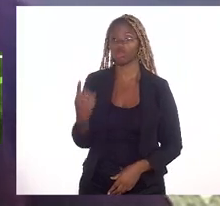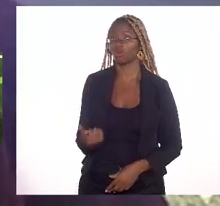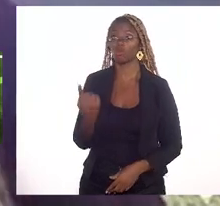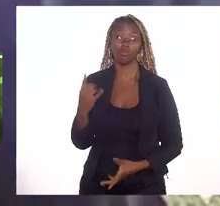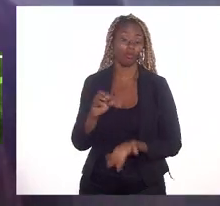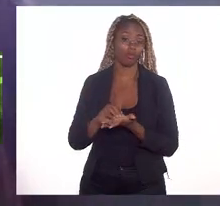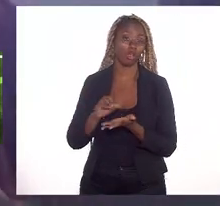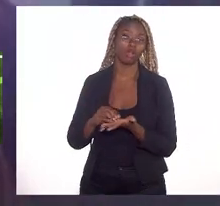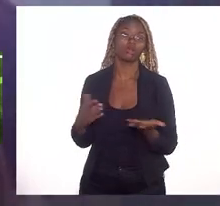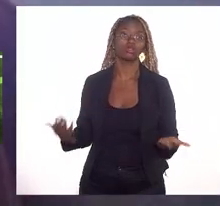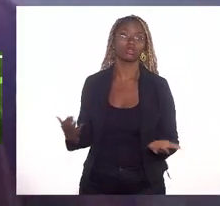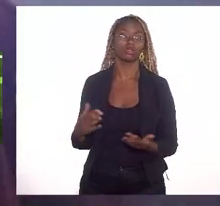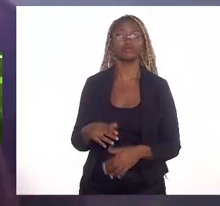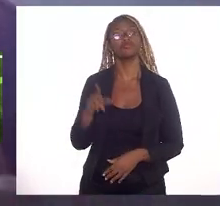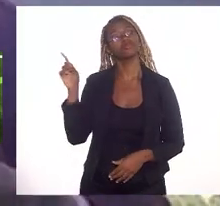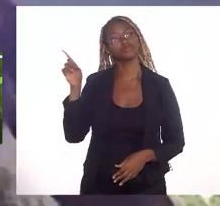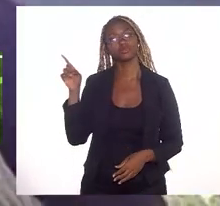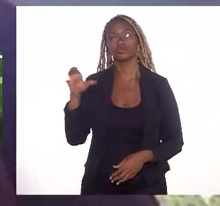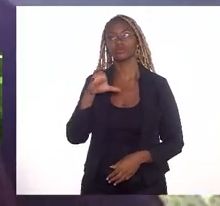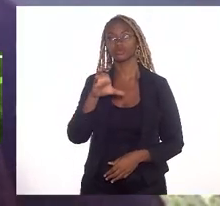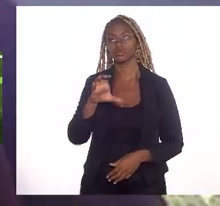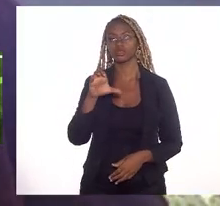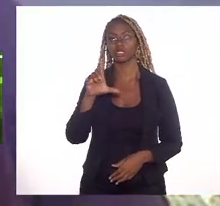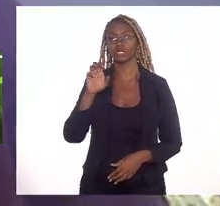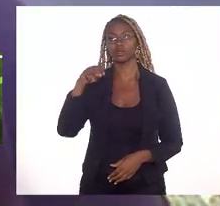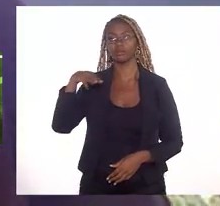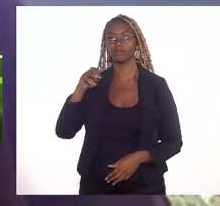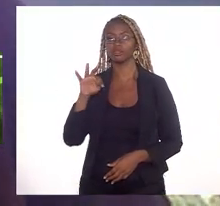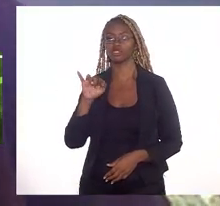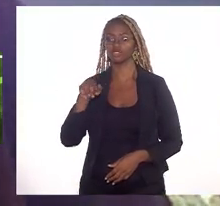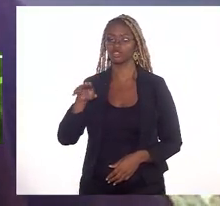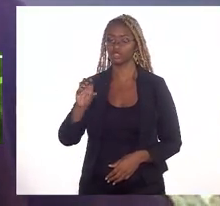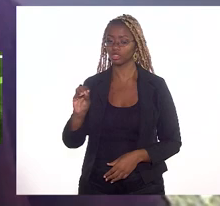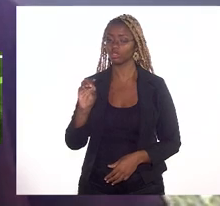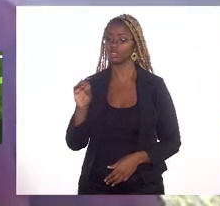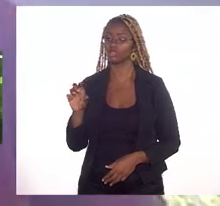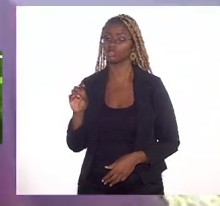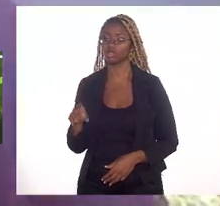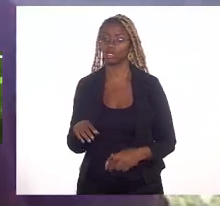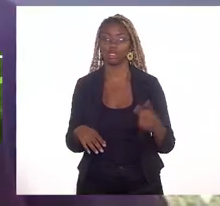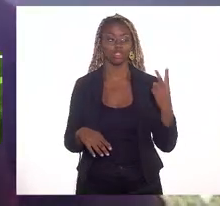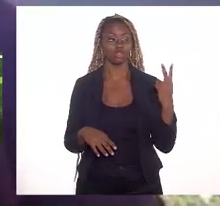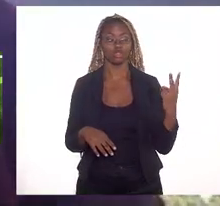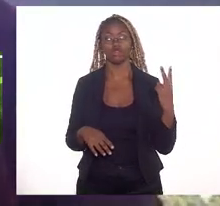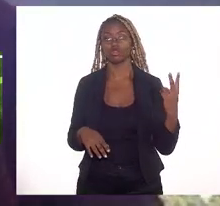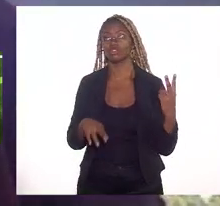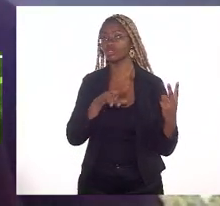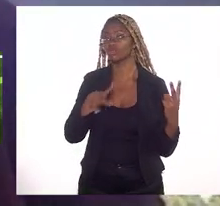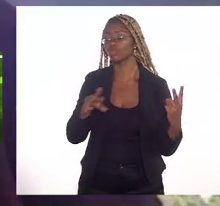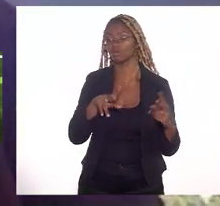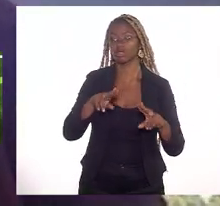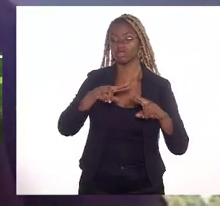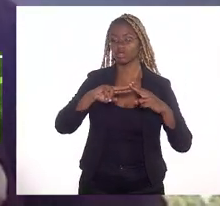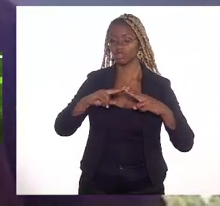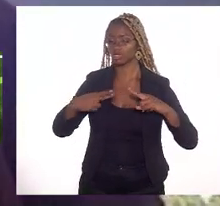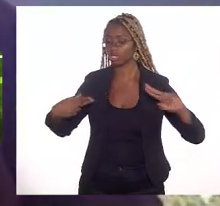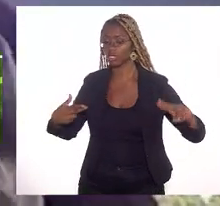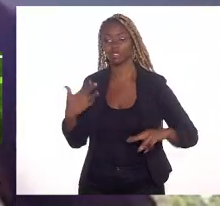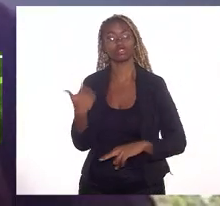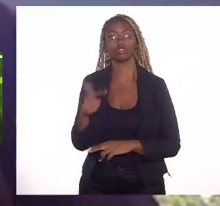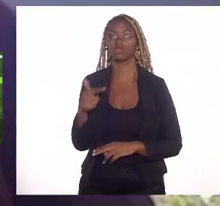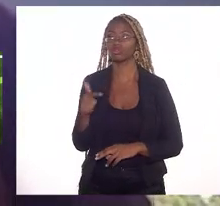O pleito do Clementino Fraga Filho, por exemplo, é pleito para atender o eixo 2 de doenças não genéticas, que a gente não tem nenhum